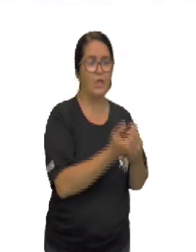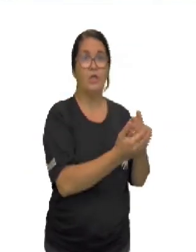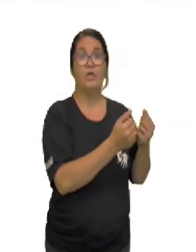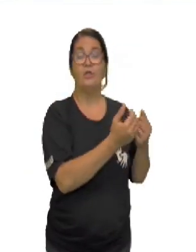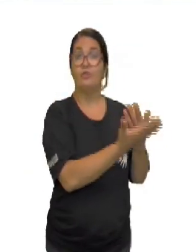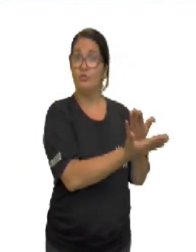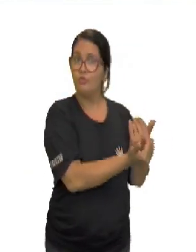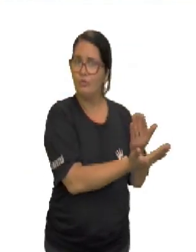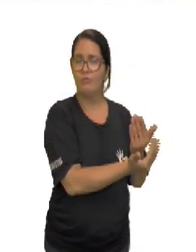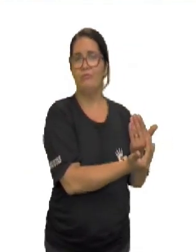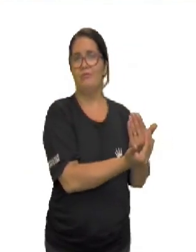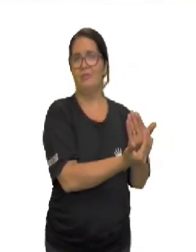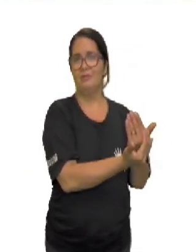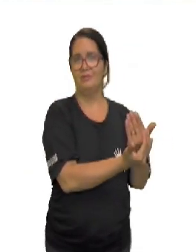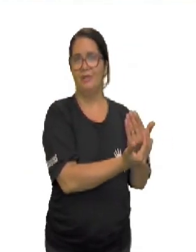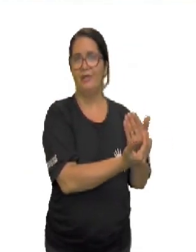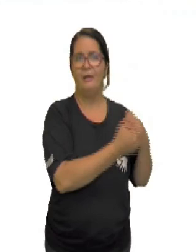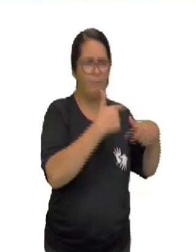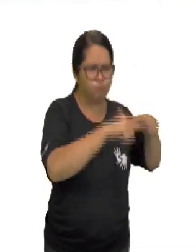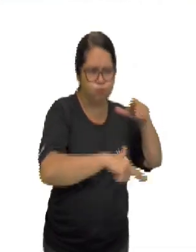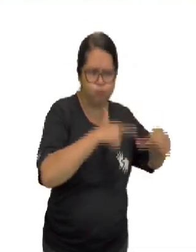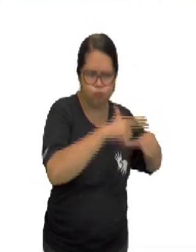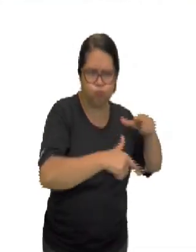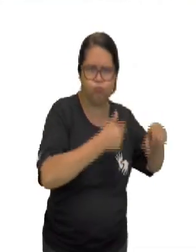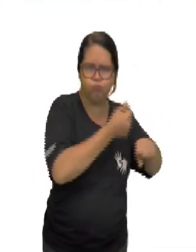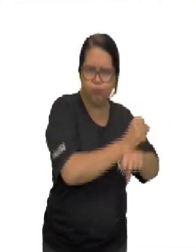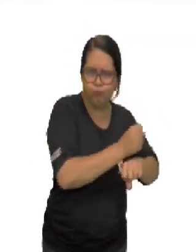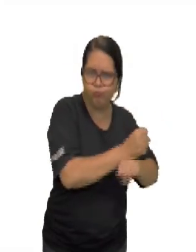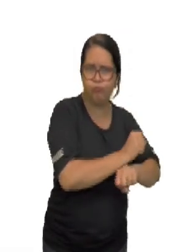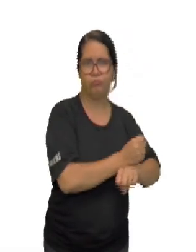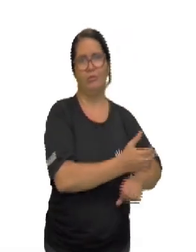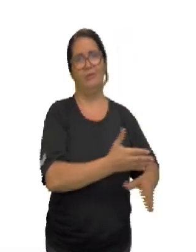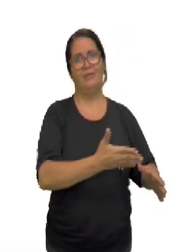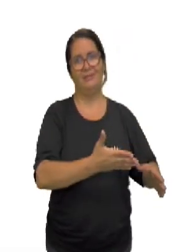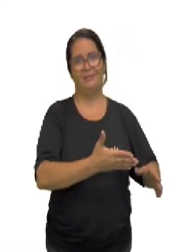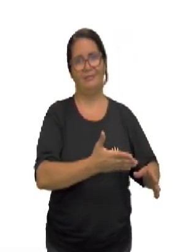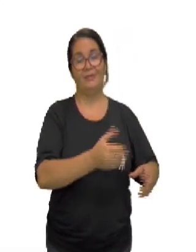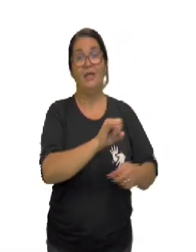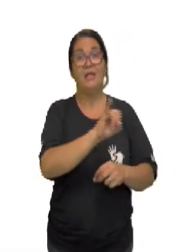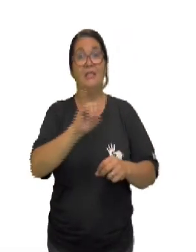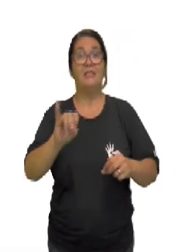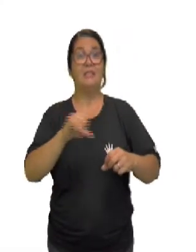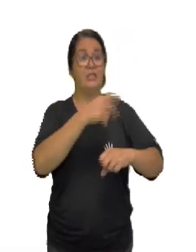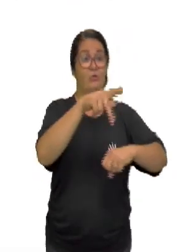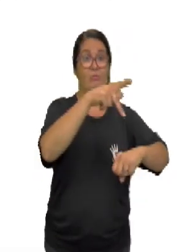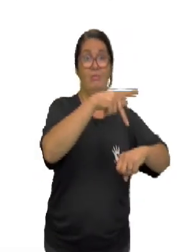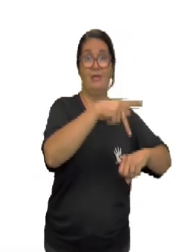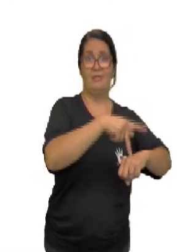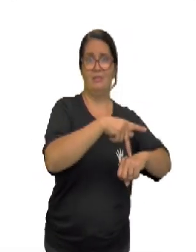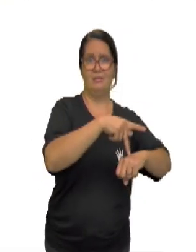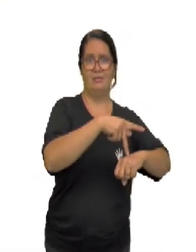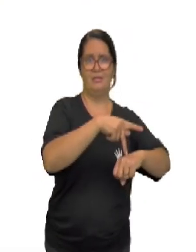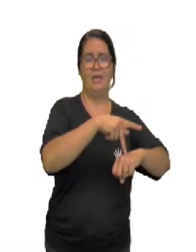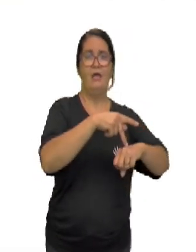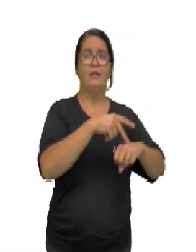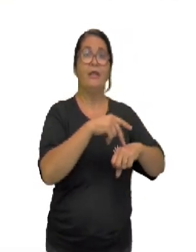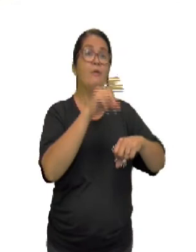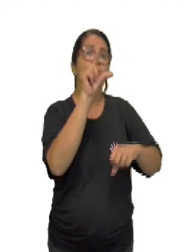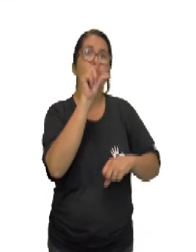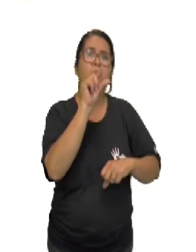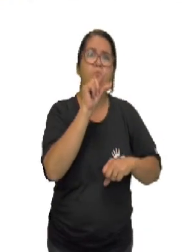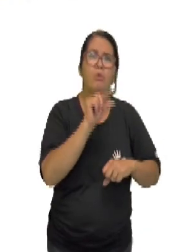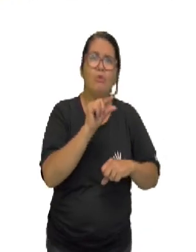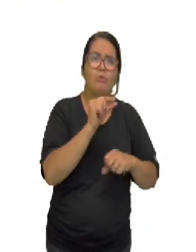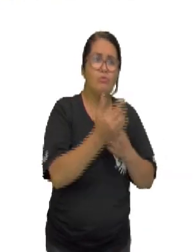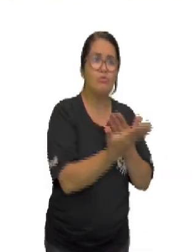Ok? A pirâmide mostra muito claro, olha, a sua base aqui, olha aqui a base da